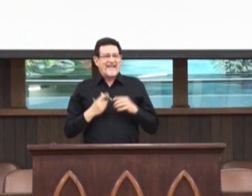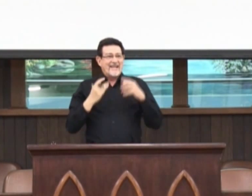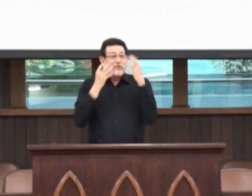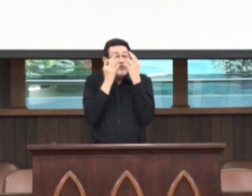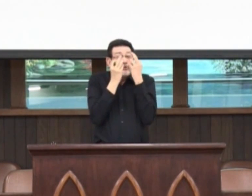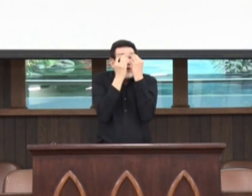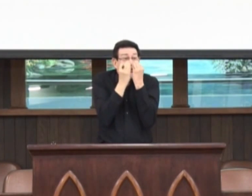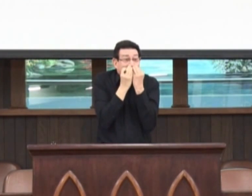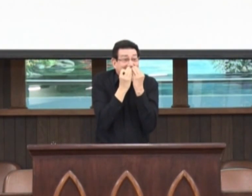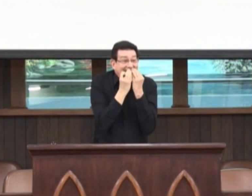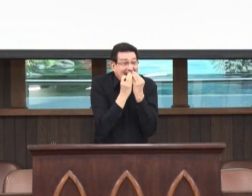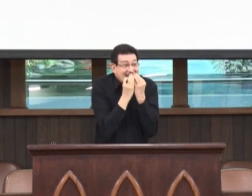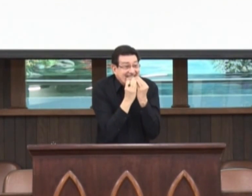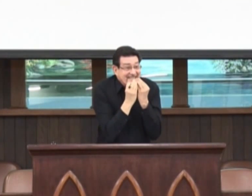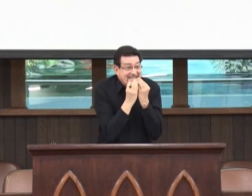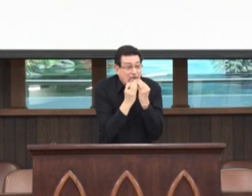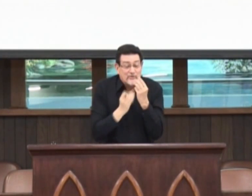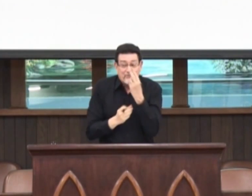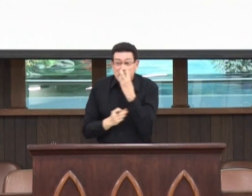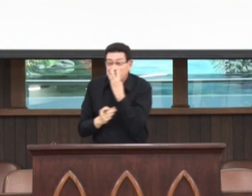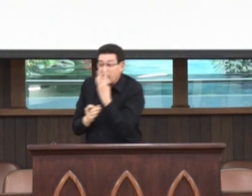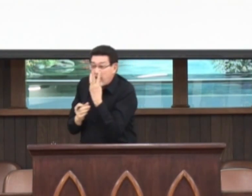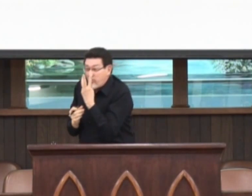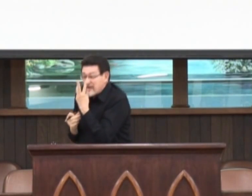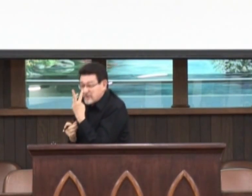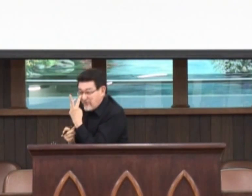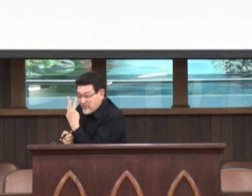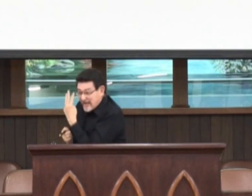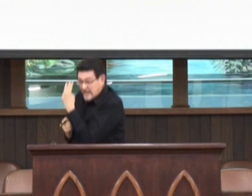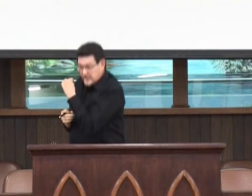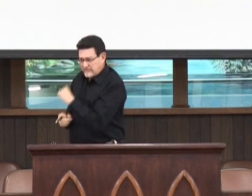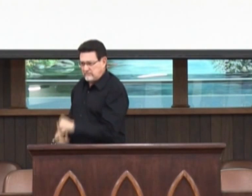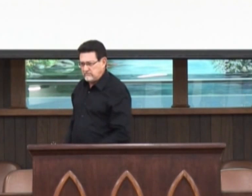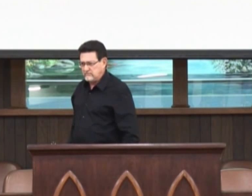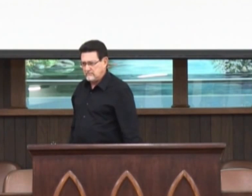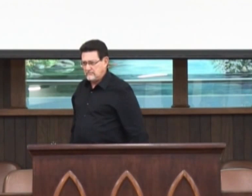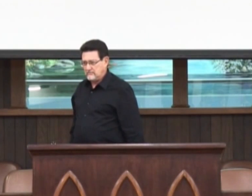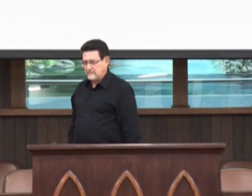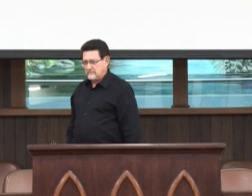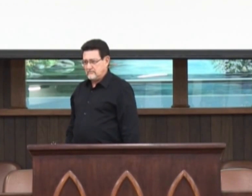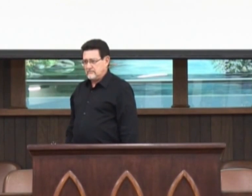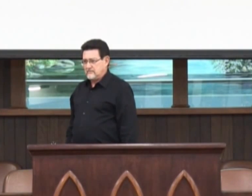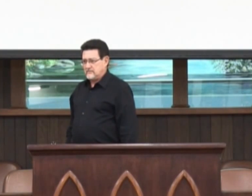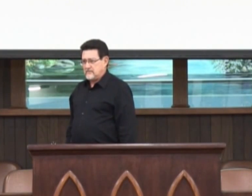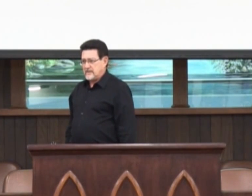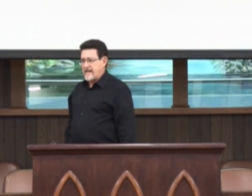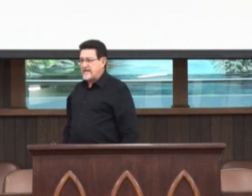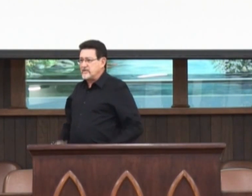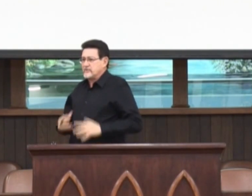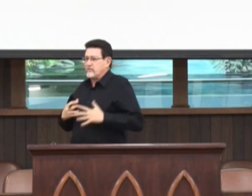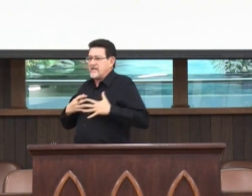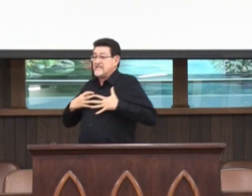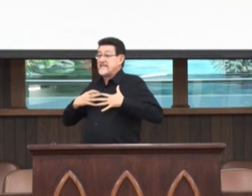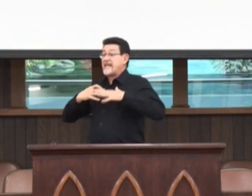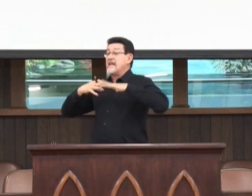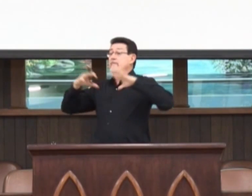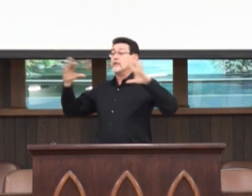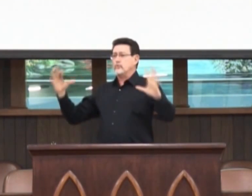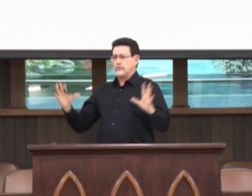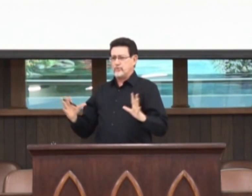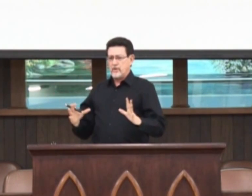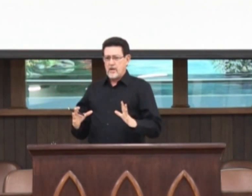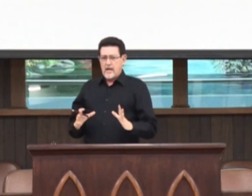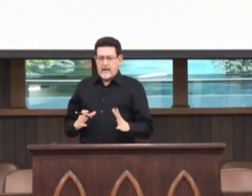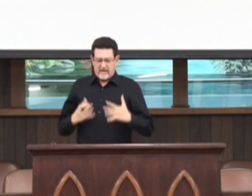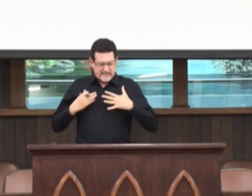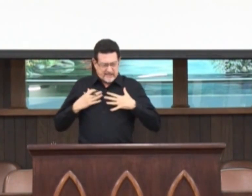Agora, o trono da graça de Deus funciona com uma só vontade. E é isto que desequilibra